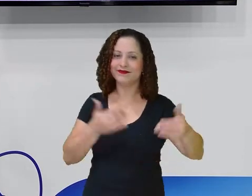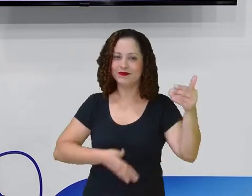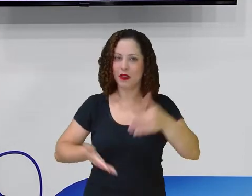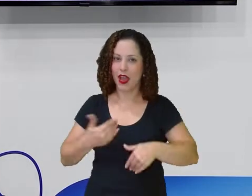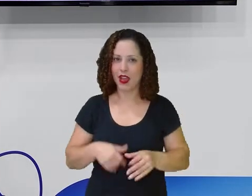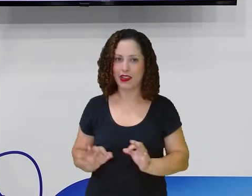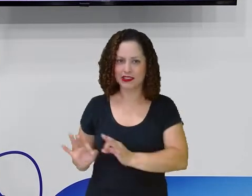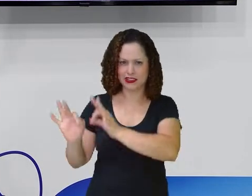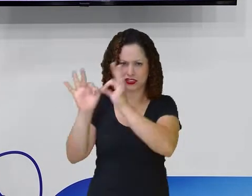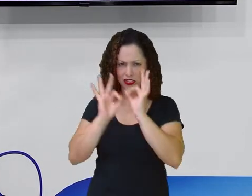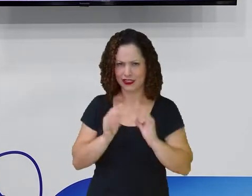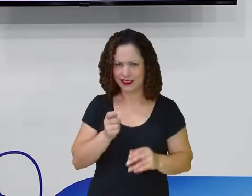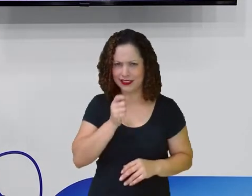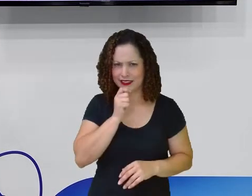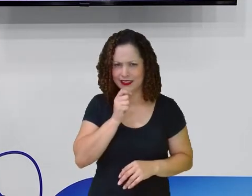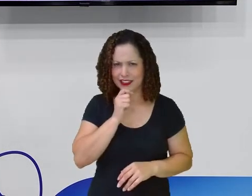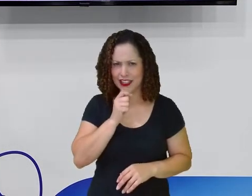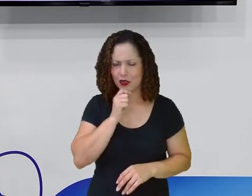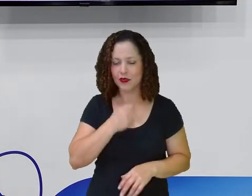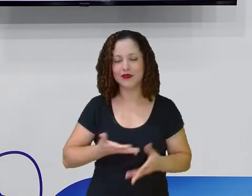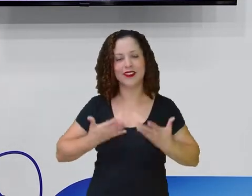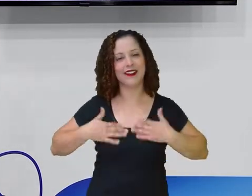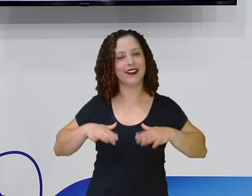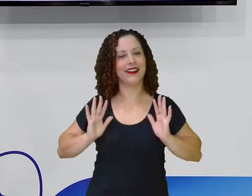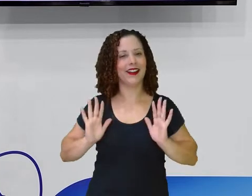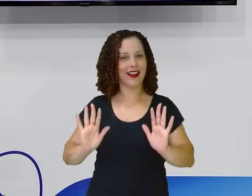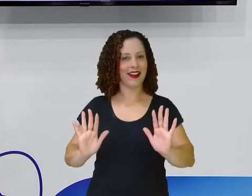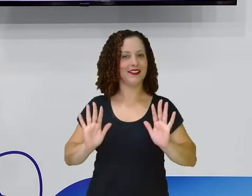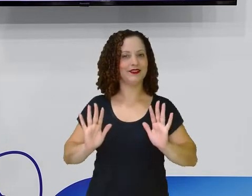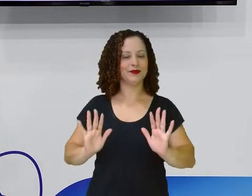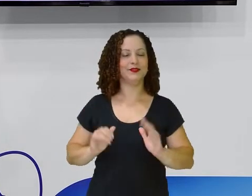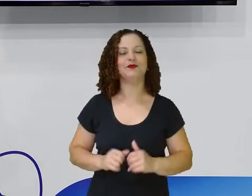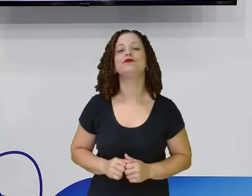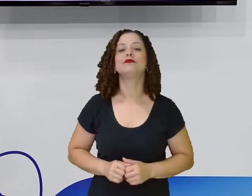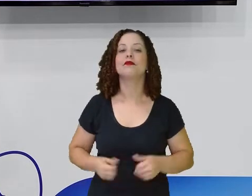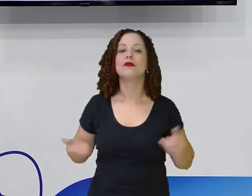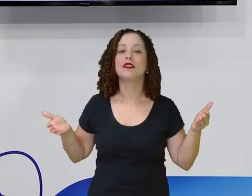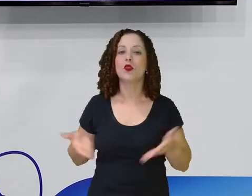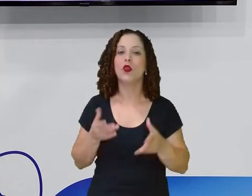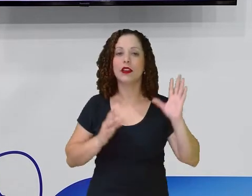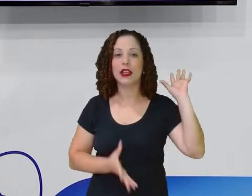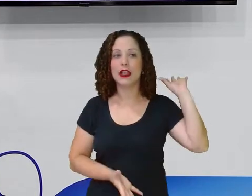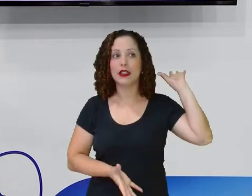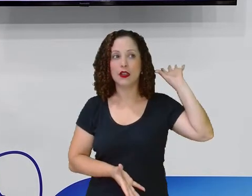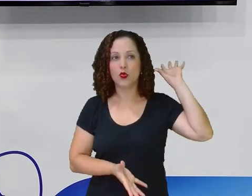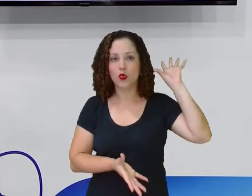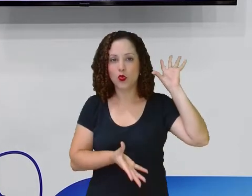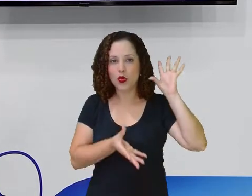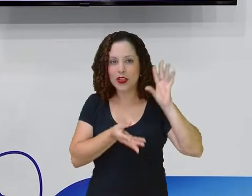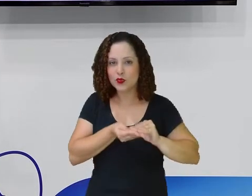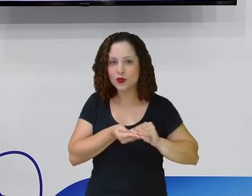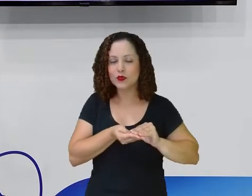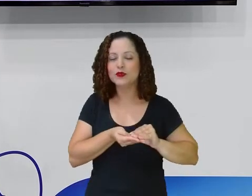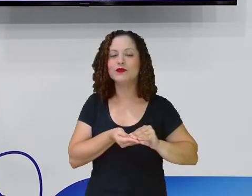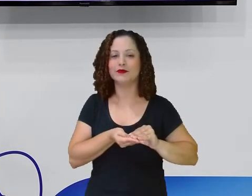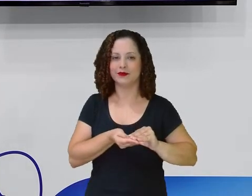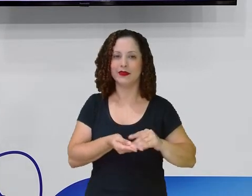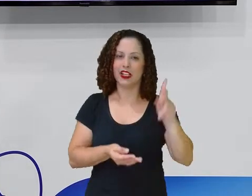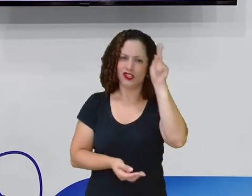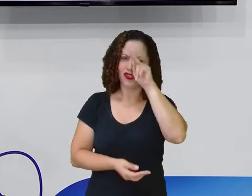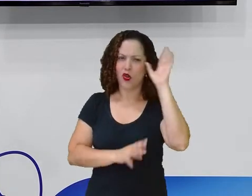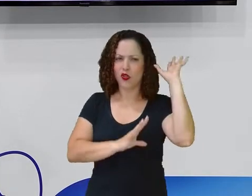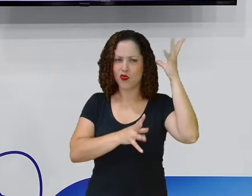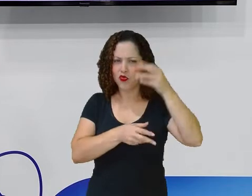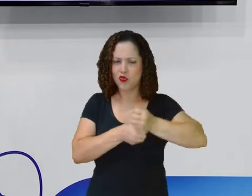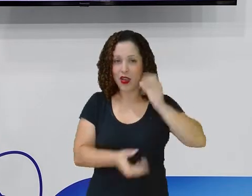assistiu a aula de um conto ou de outro, não se preocupe. Primeiro, eu vou dar aqui um resumo de cada uma das histórias, não é?